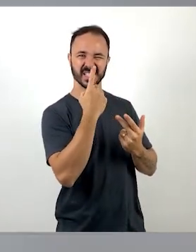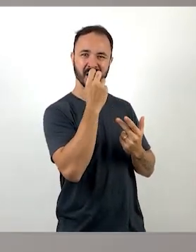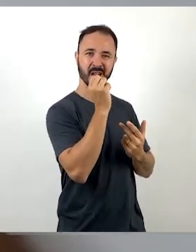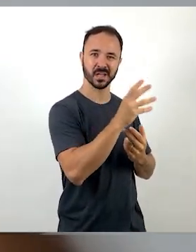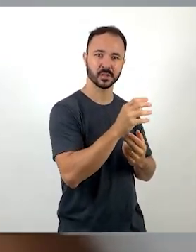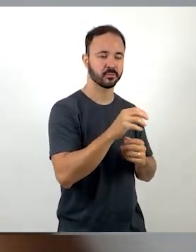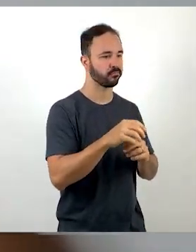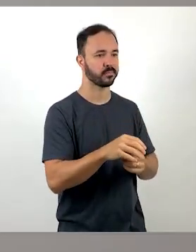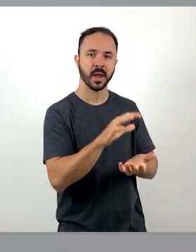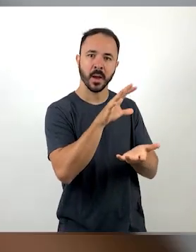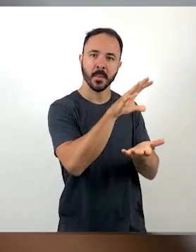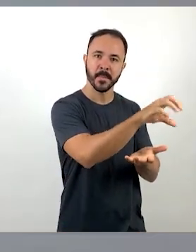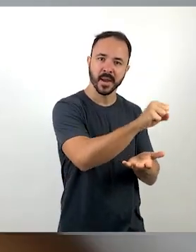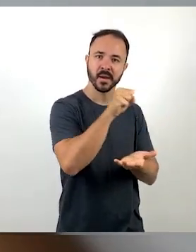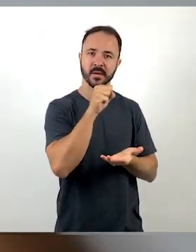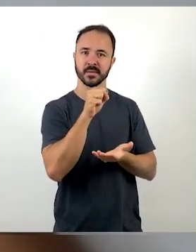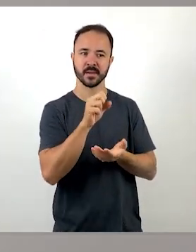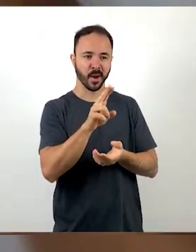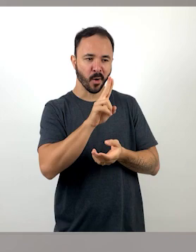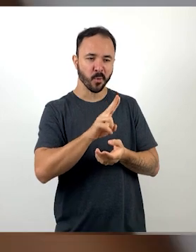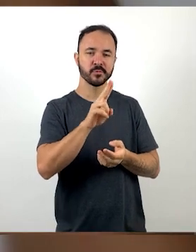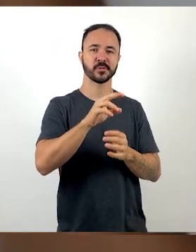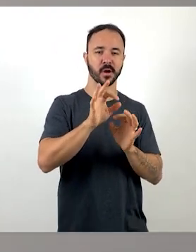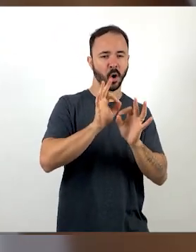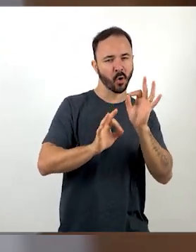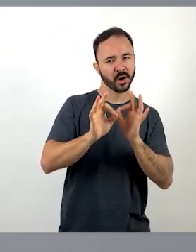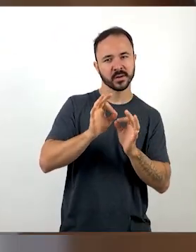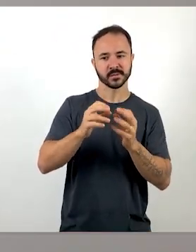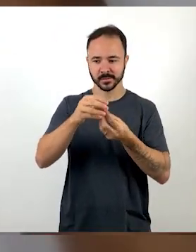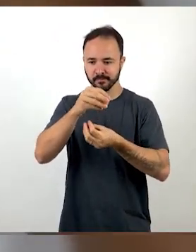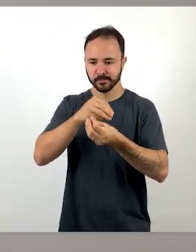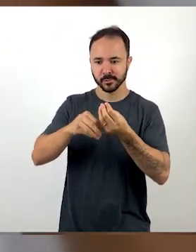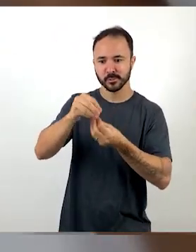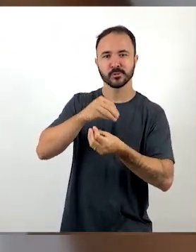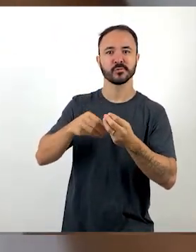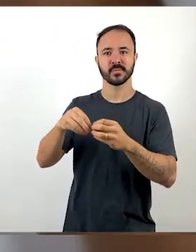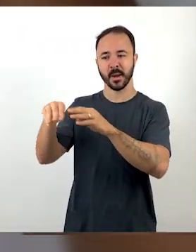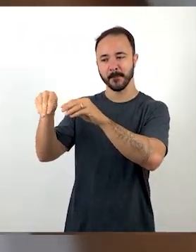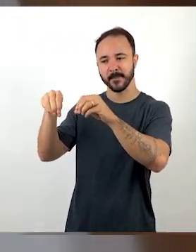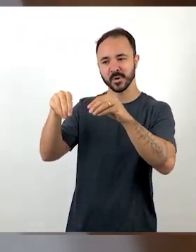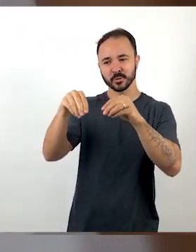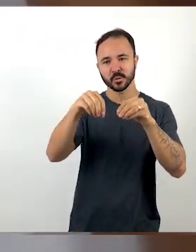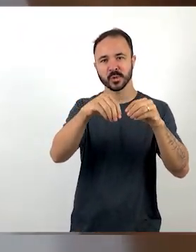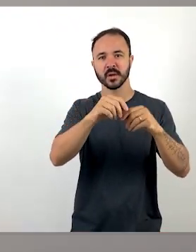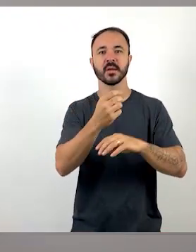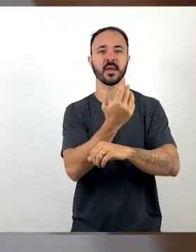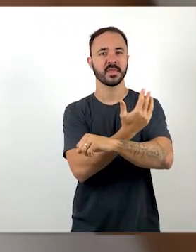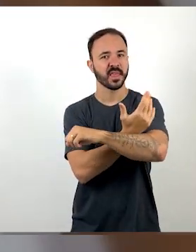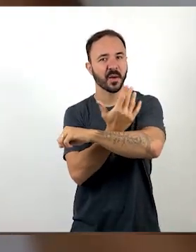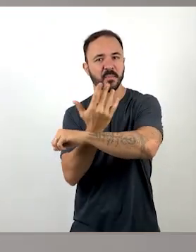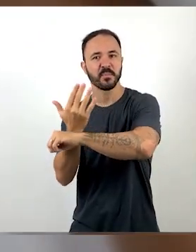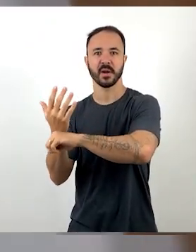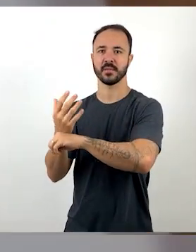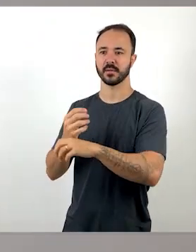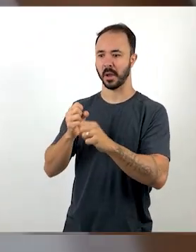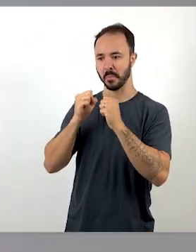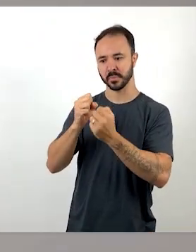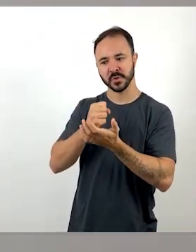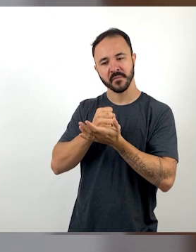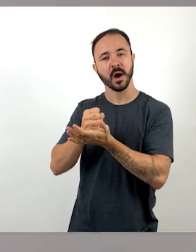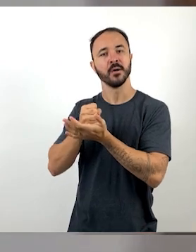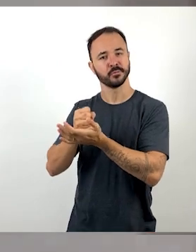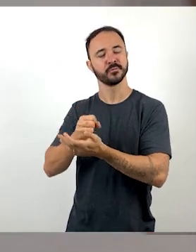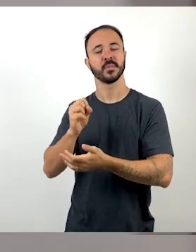orgânica encontrada no lixo em adubo natural, que pode ser usado na agricultura, em jardins e plantas, substituindo o uso de